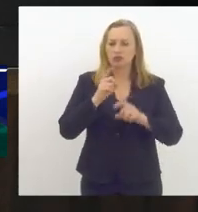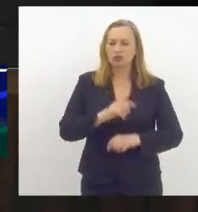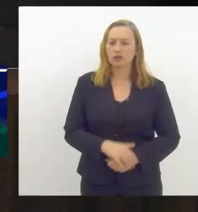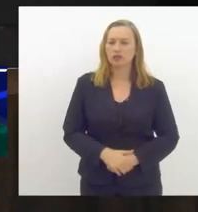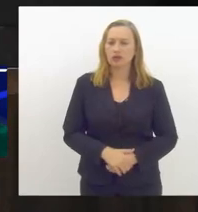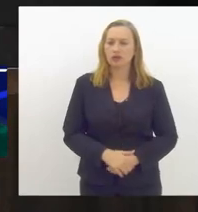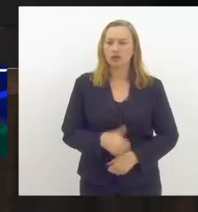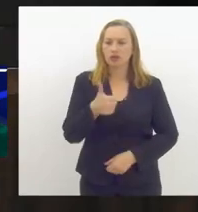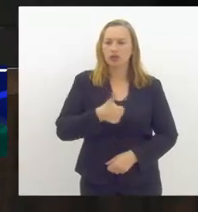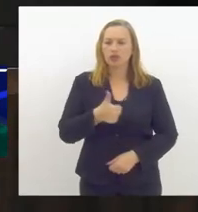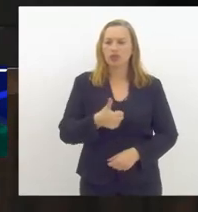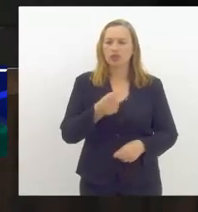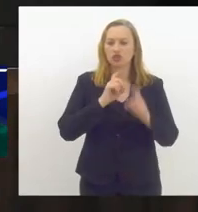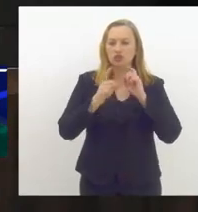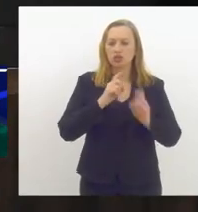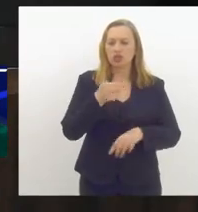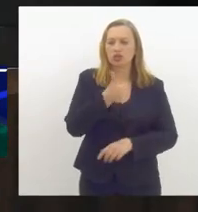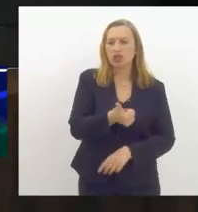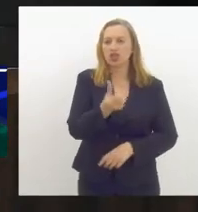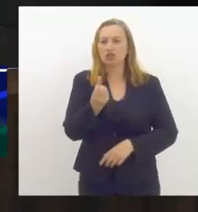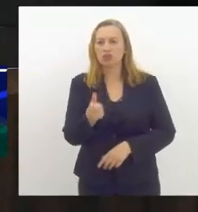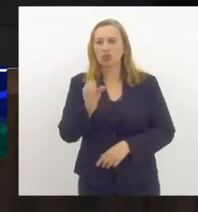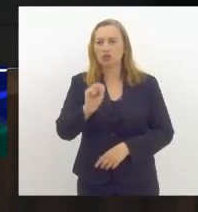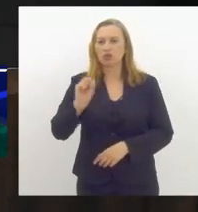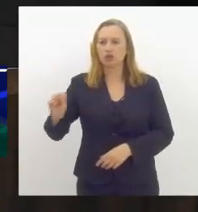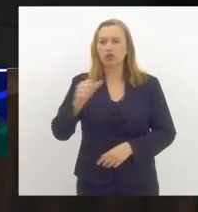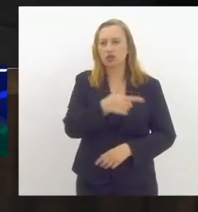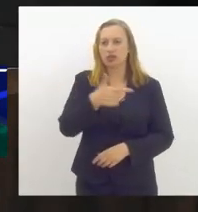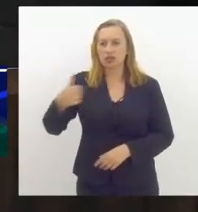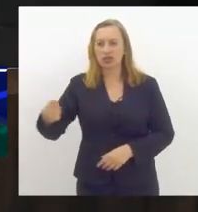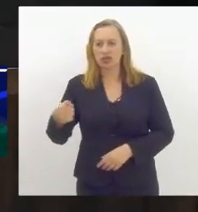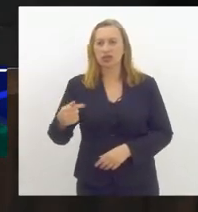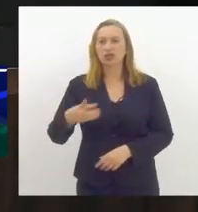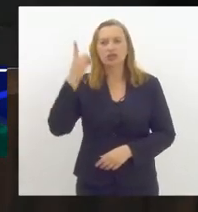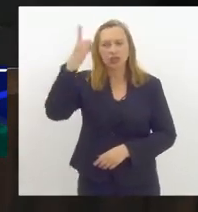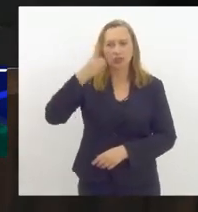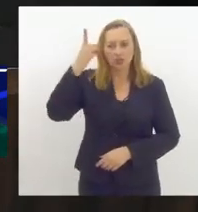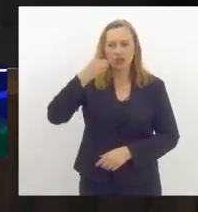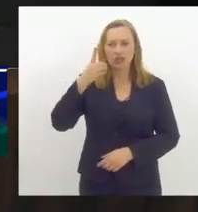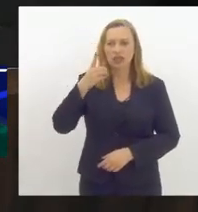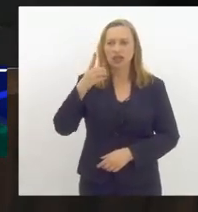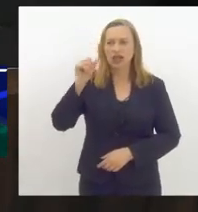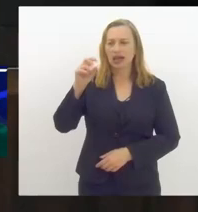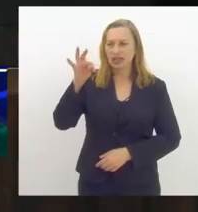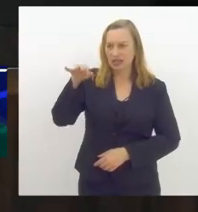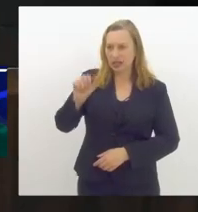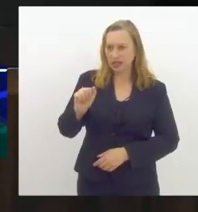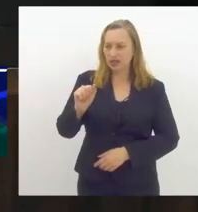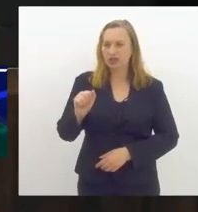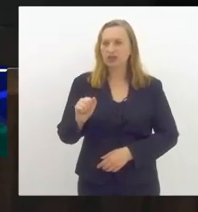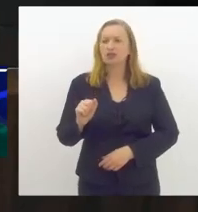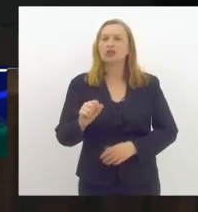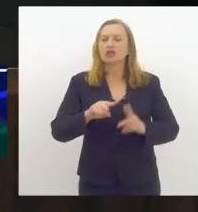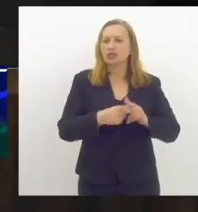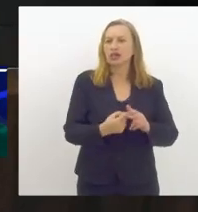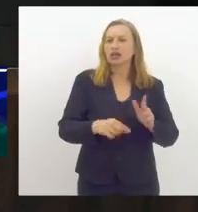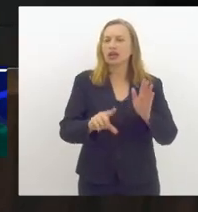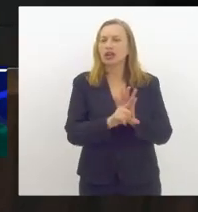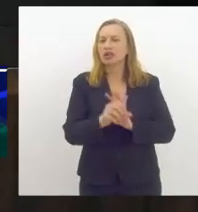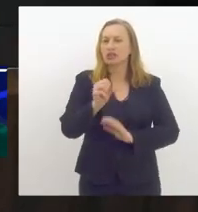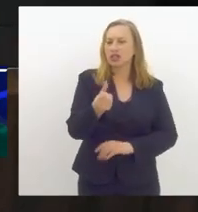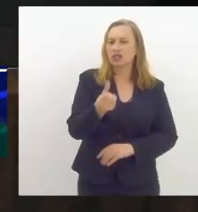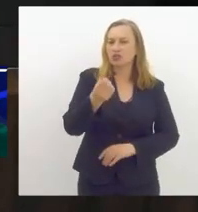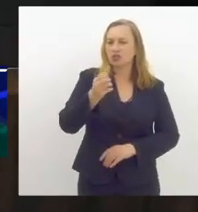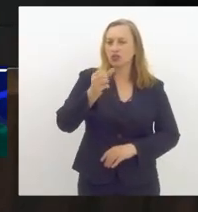e primeira discussão projeto de lei 3688 de 17 de autoria do deputado Atila Nunes que altera lei